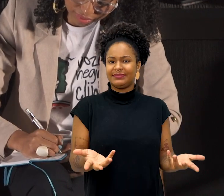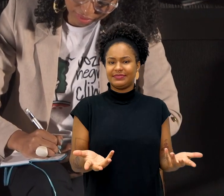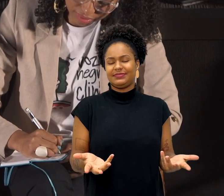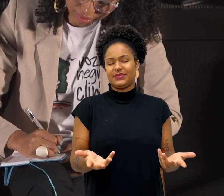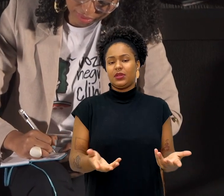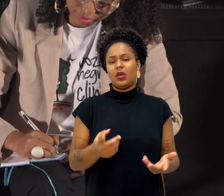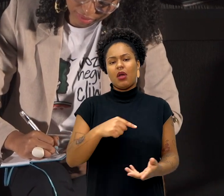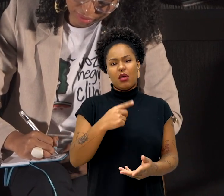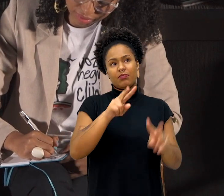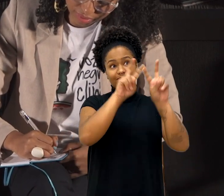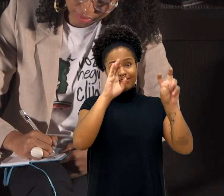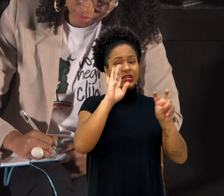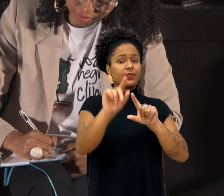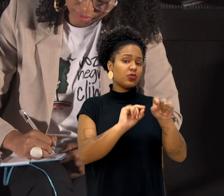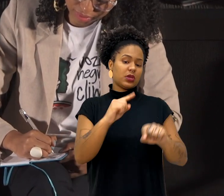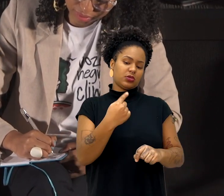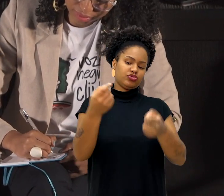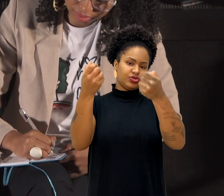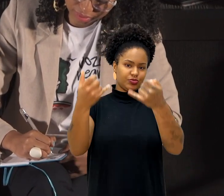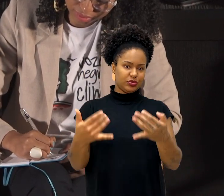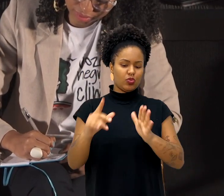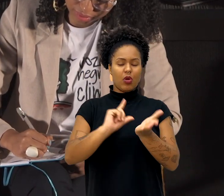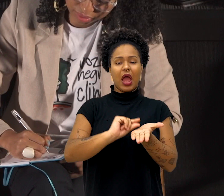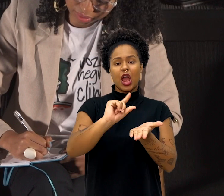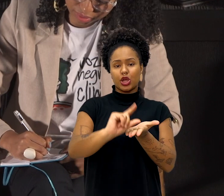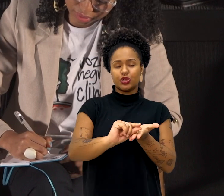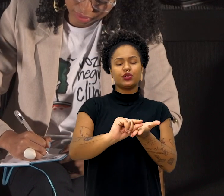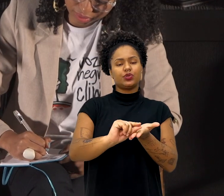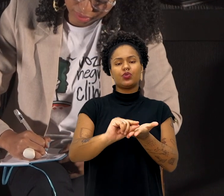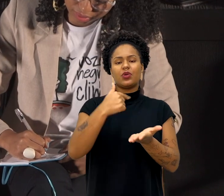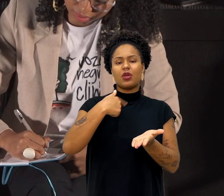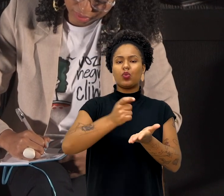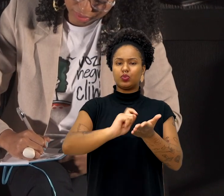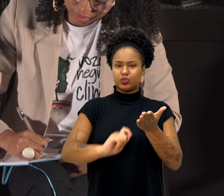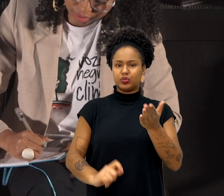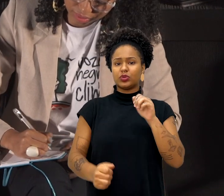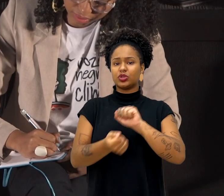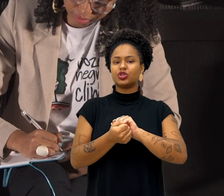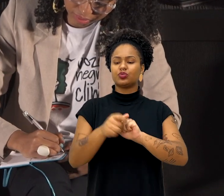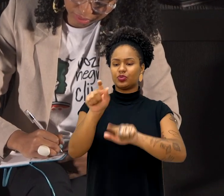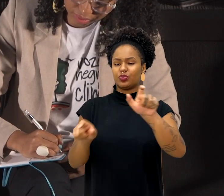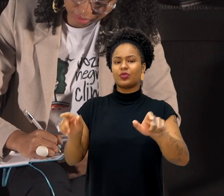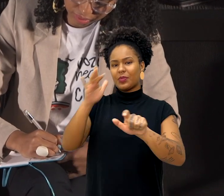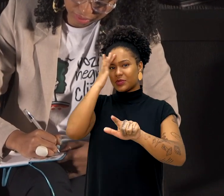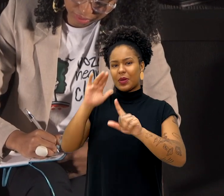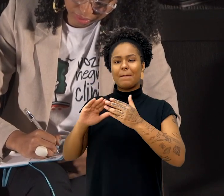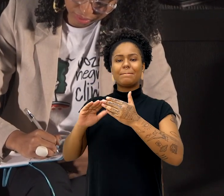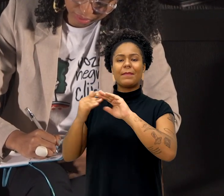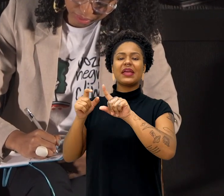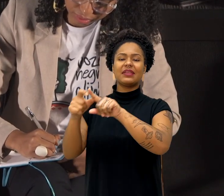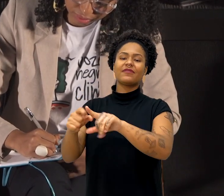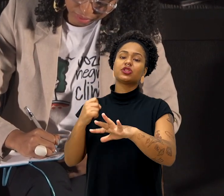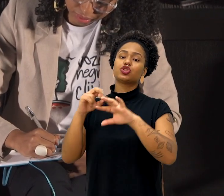grande questão, a gente falou um pouco sobre nesse artigo que eu escrevi junto com o pessoal do Perifa Sustentável, junto